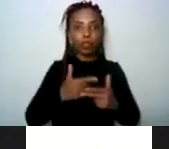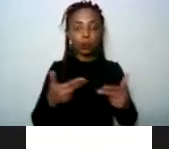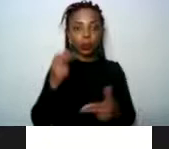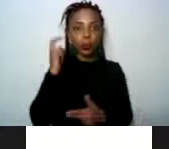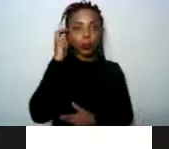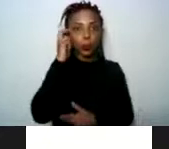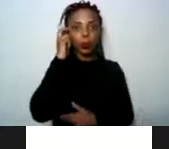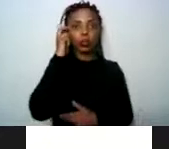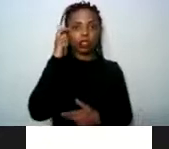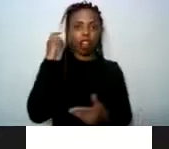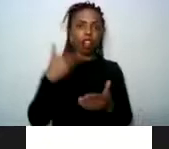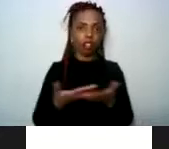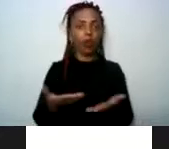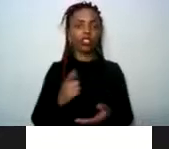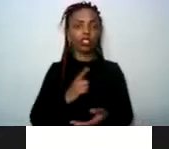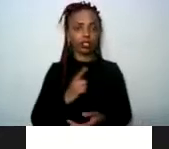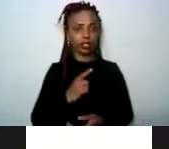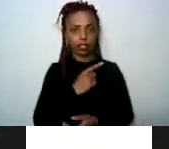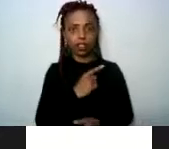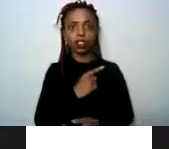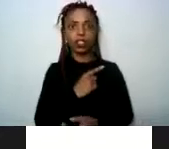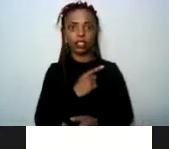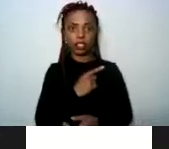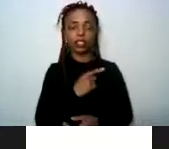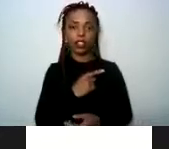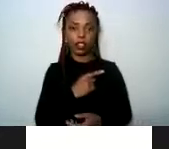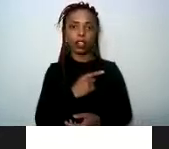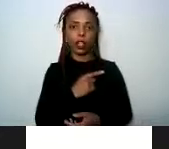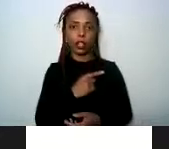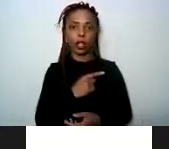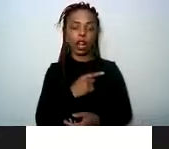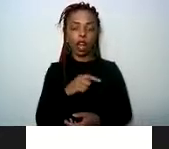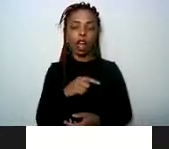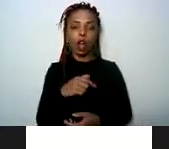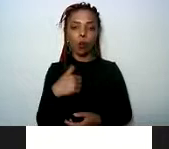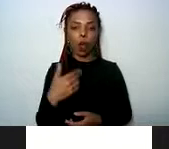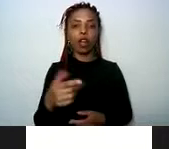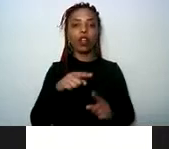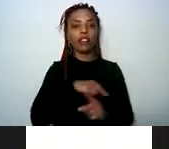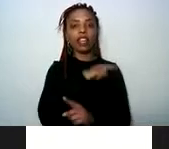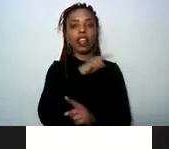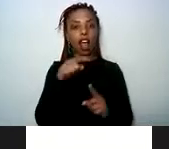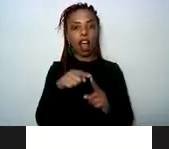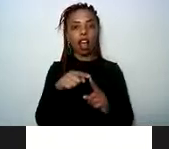até hoje acontecem atividades nas viradas culturais antes da pandemia,